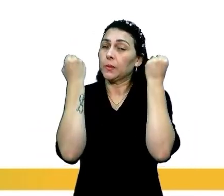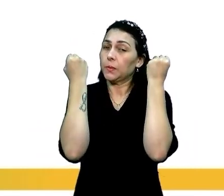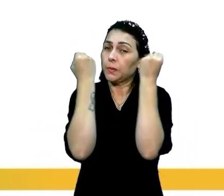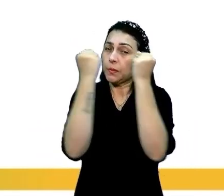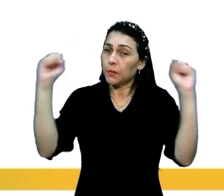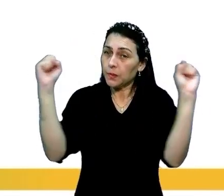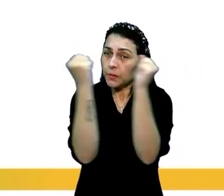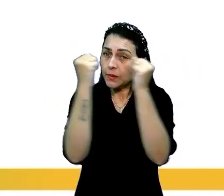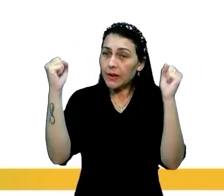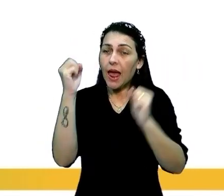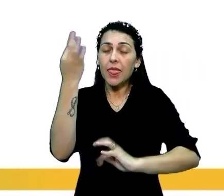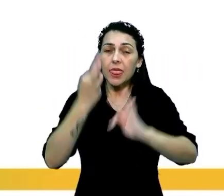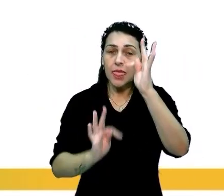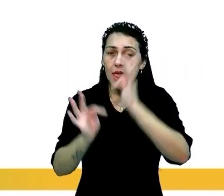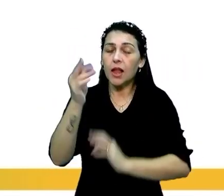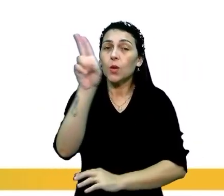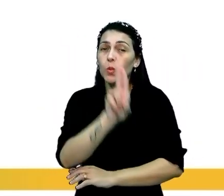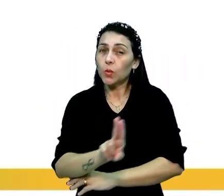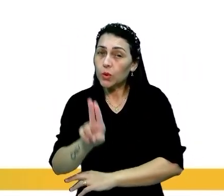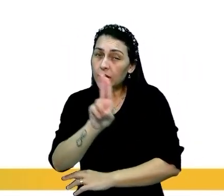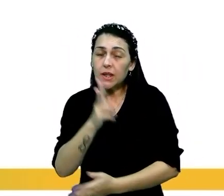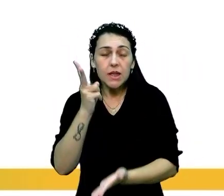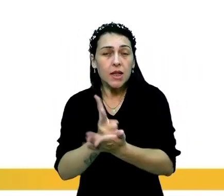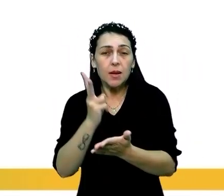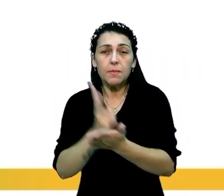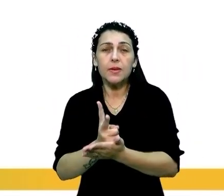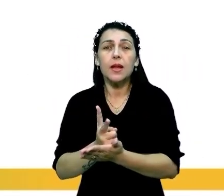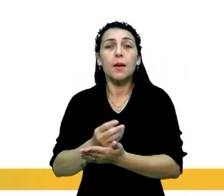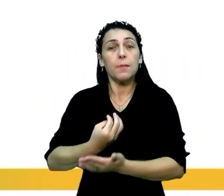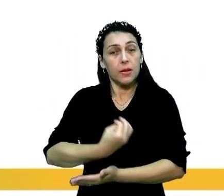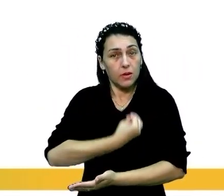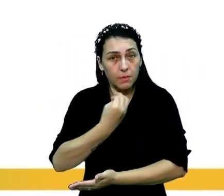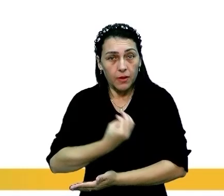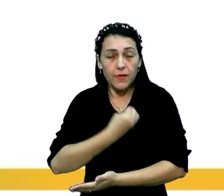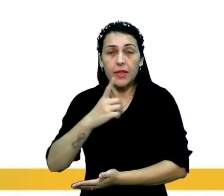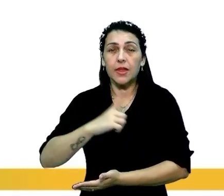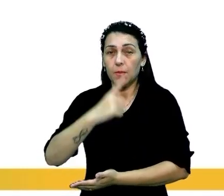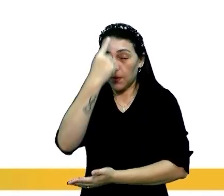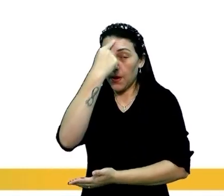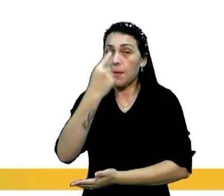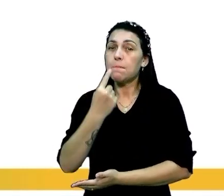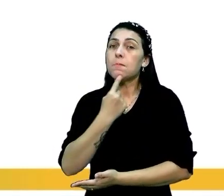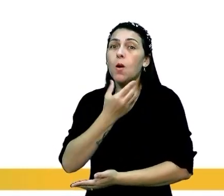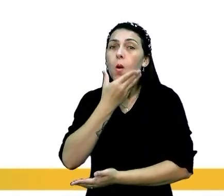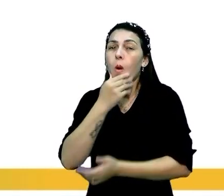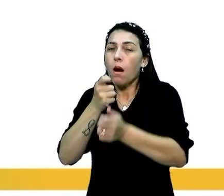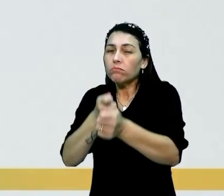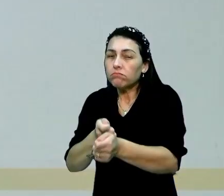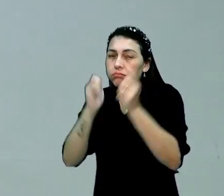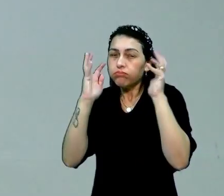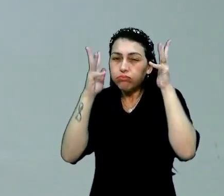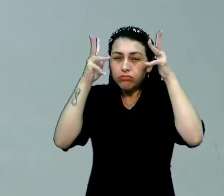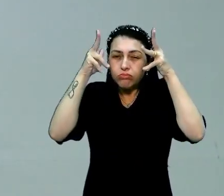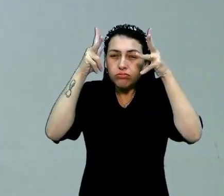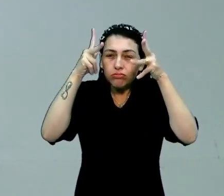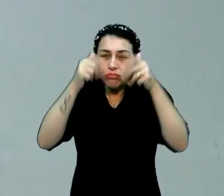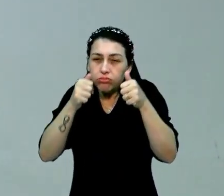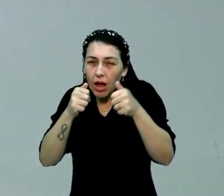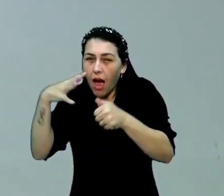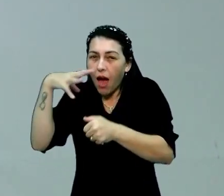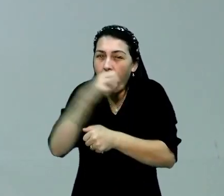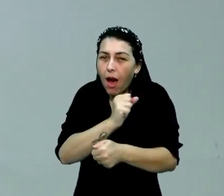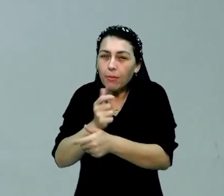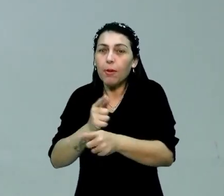como técnica utilizada para a sobrevivência. Temos a imagem, o caçador, o leão, apesar de que na época das cavernas não tinha